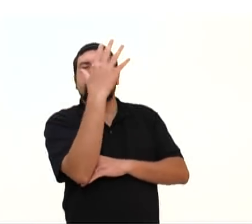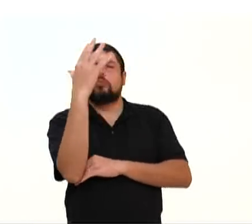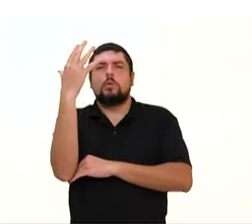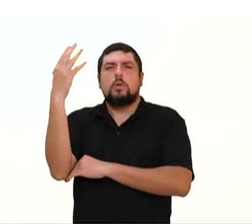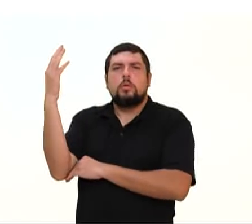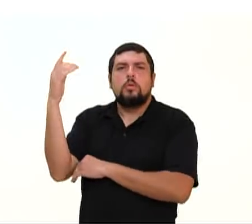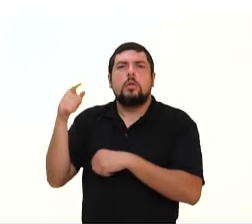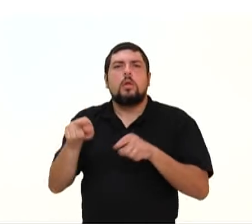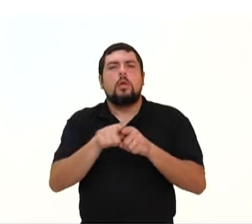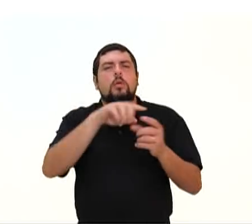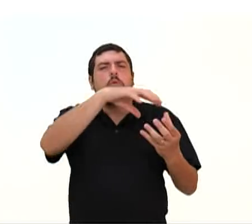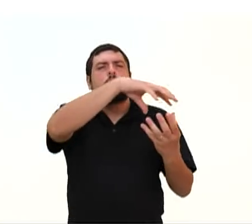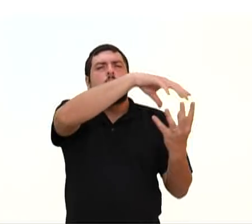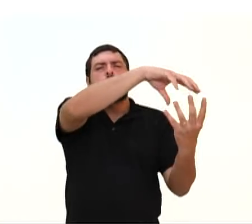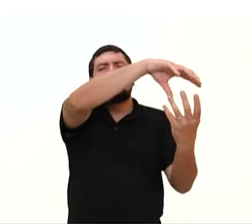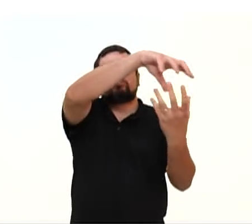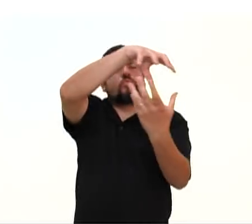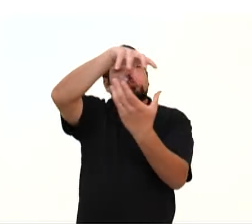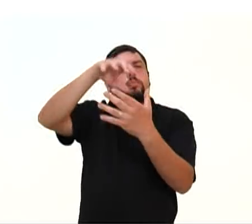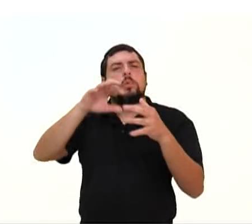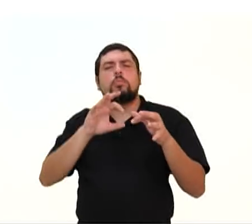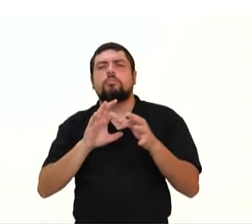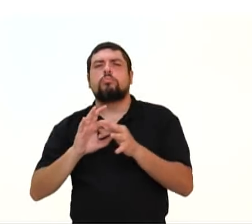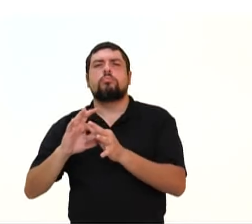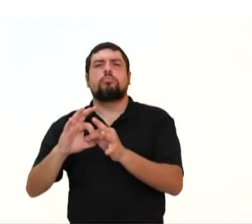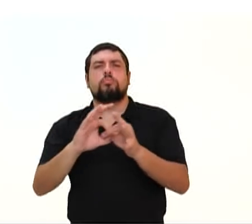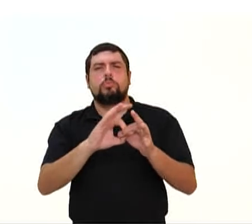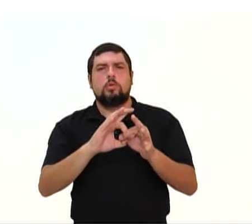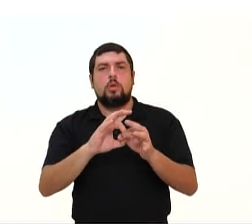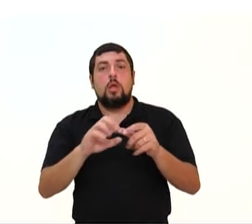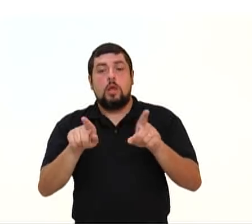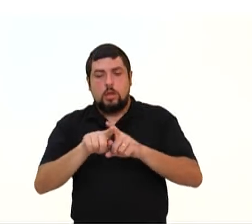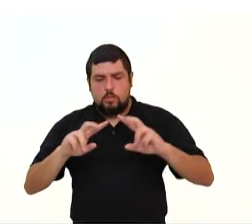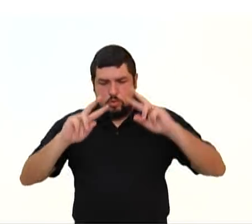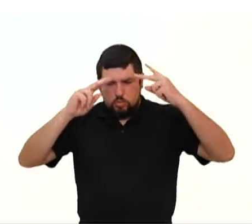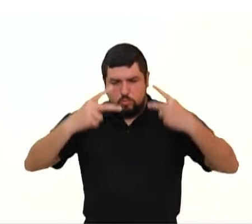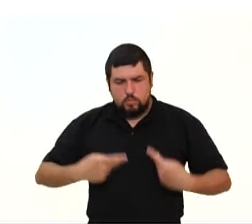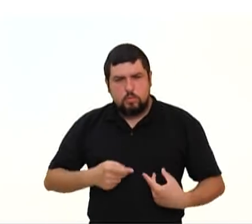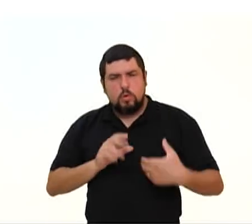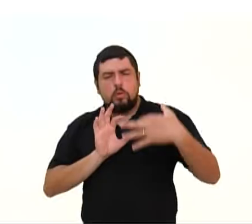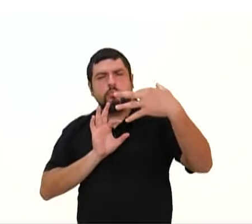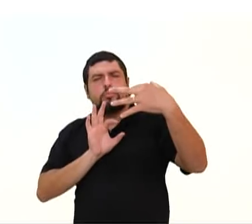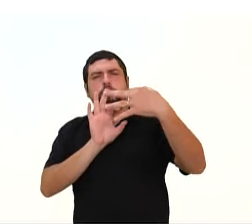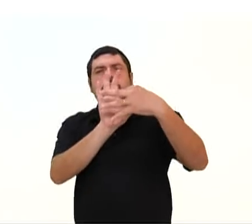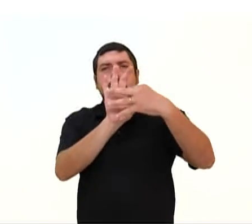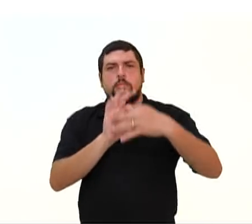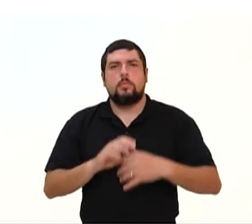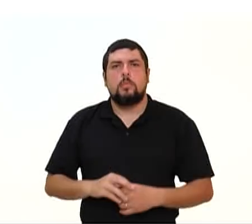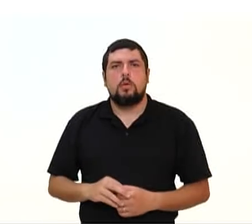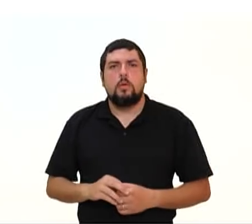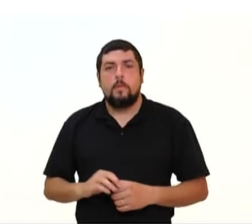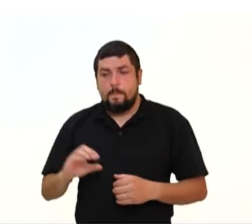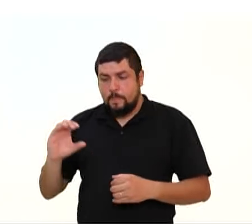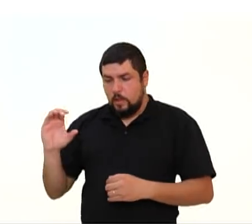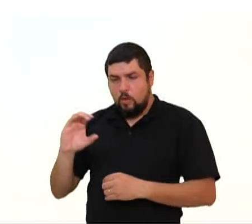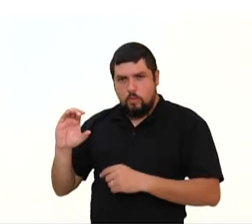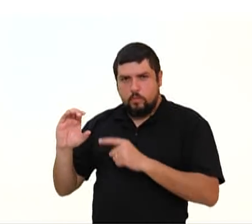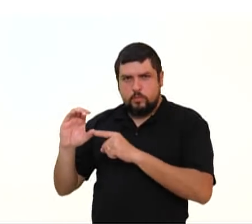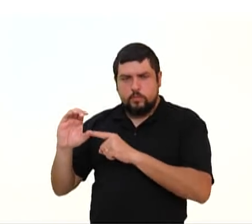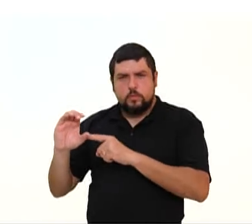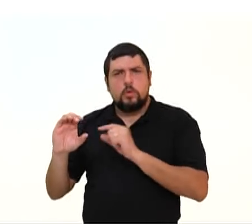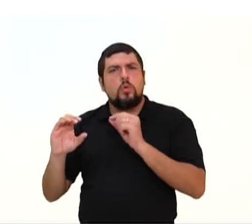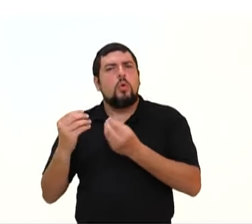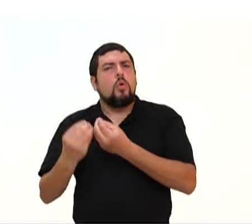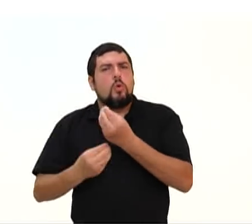harmonia e que isso deve se aplicar também ao homem. Para este fim, Confúcio adotou alguns antigos